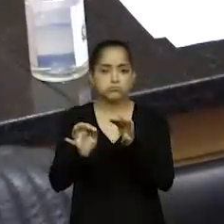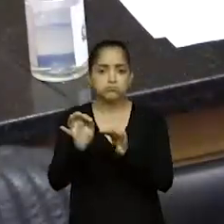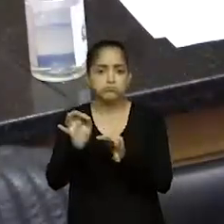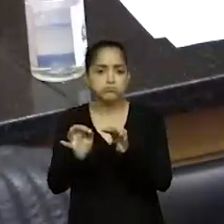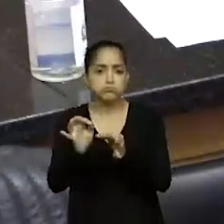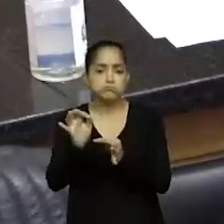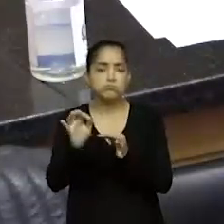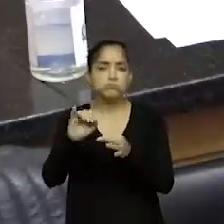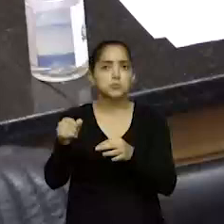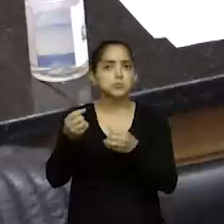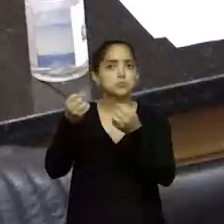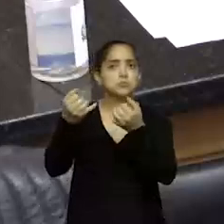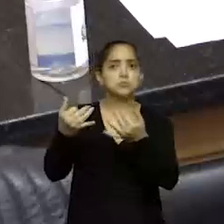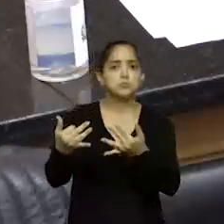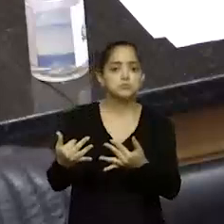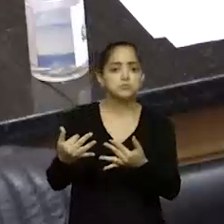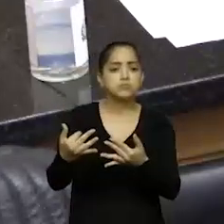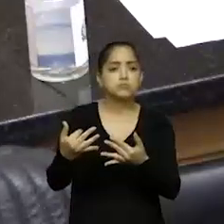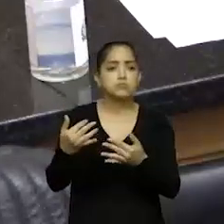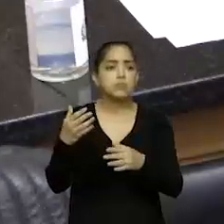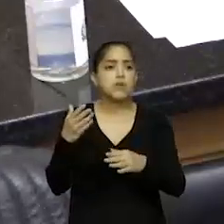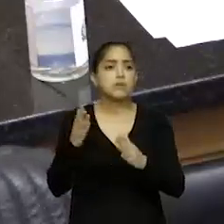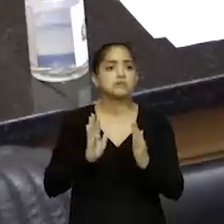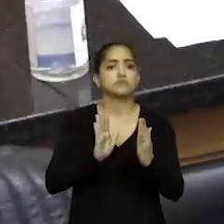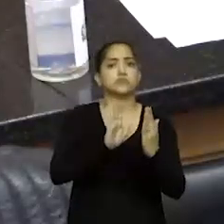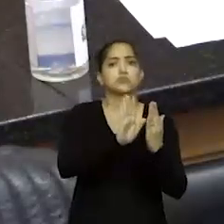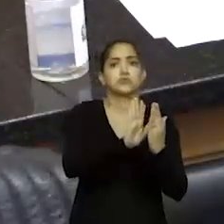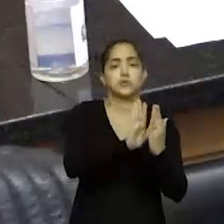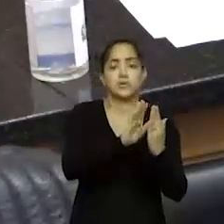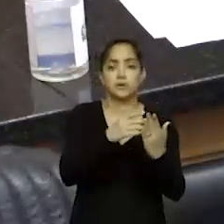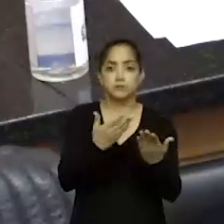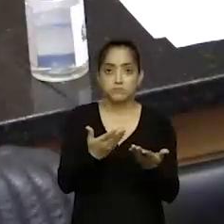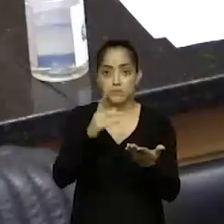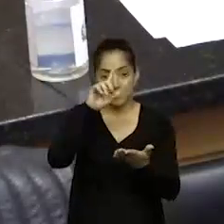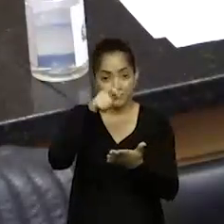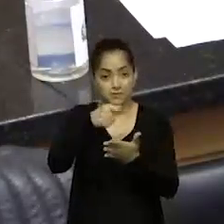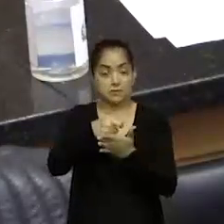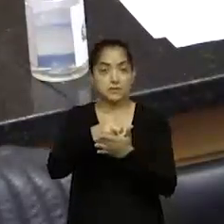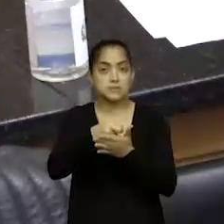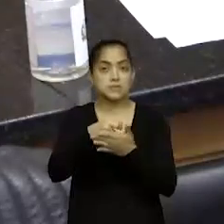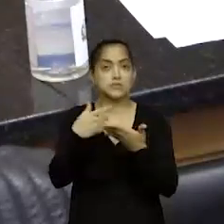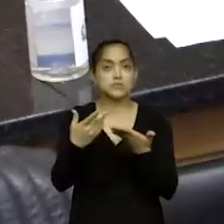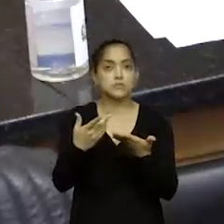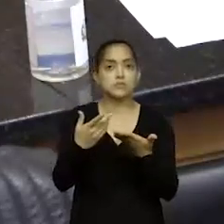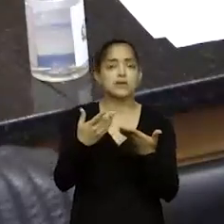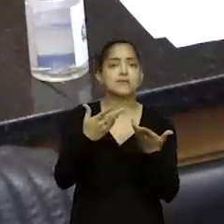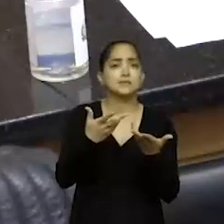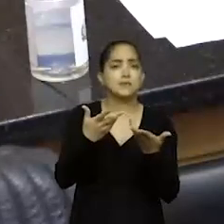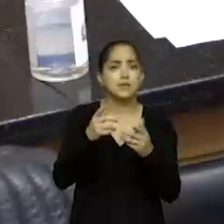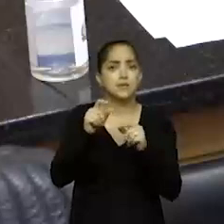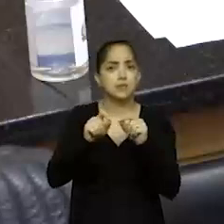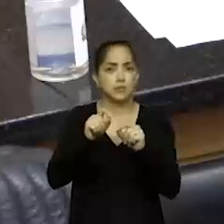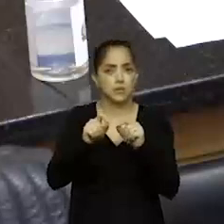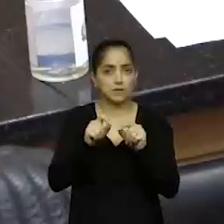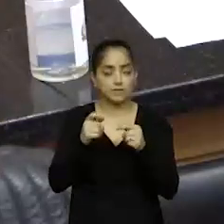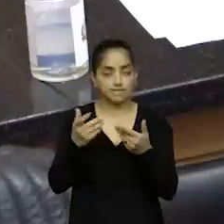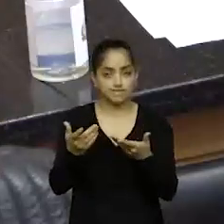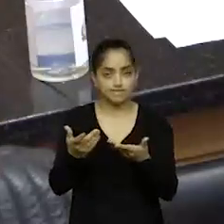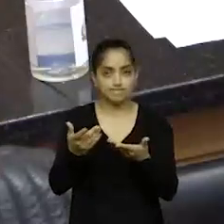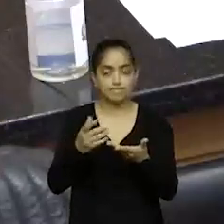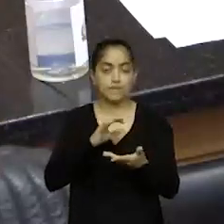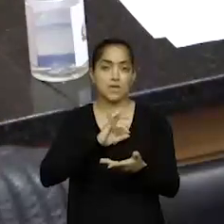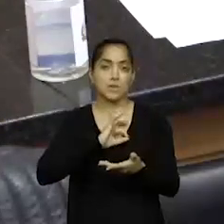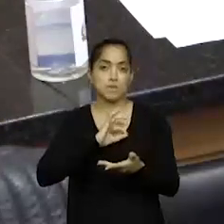exemplo, uma abordagem. É isso que o STJ está decidindo. O que eles esperam da polícia?